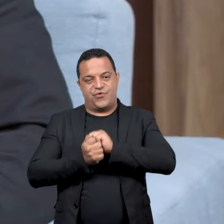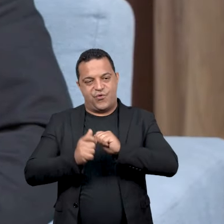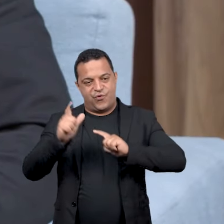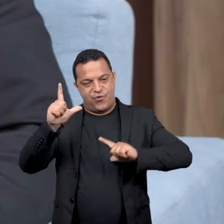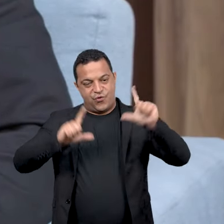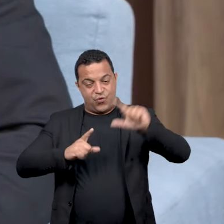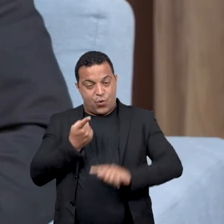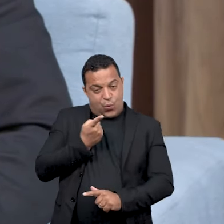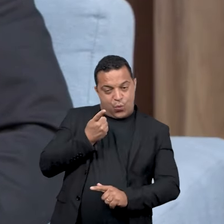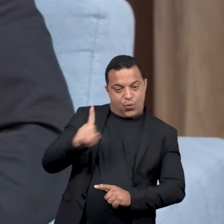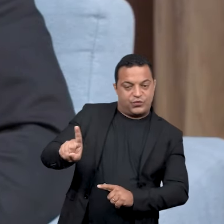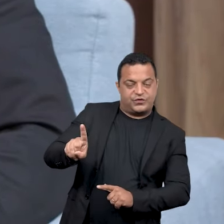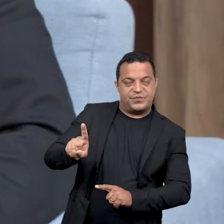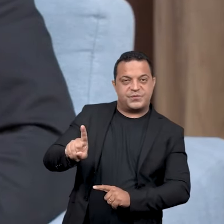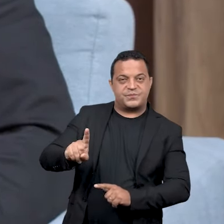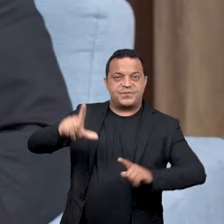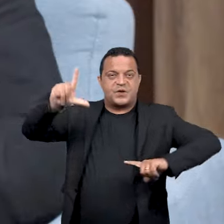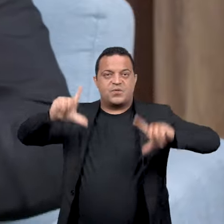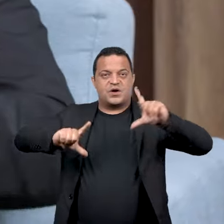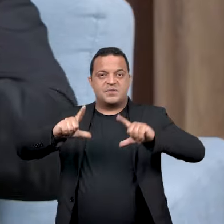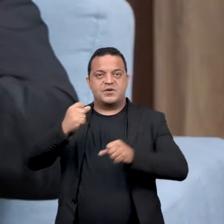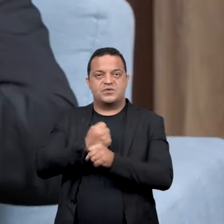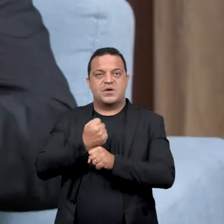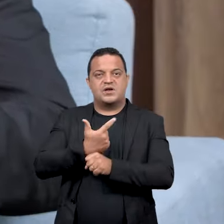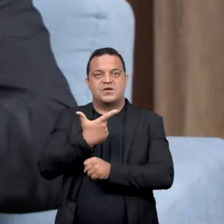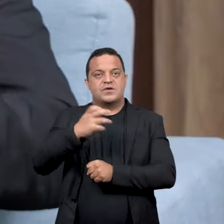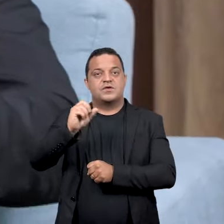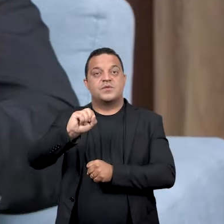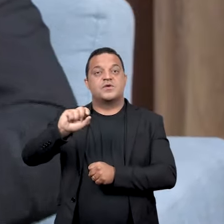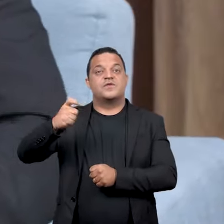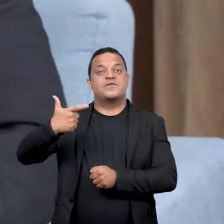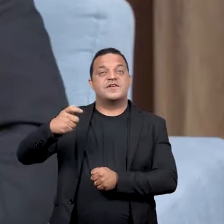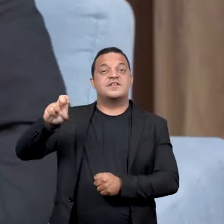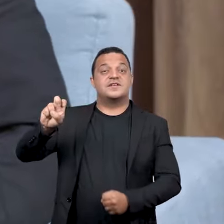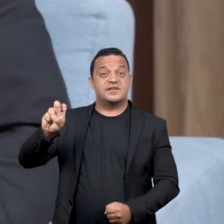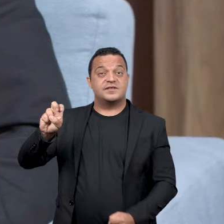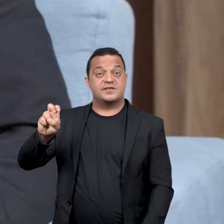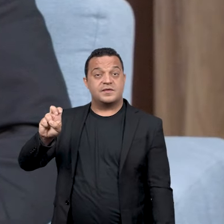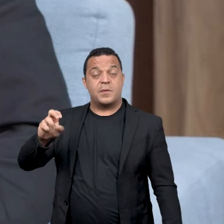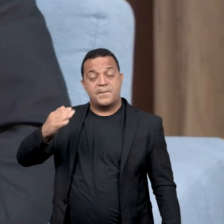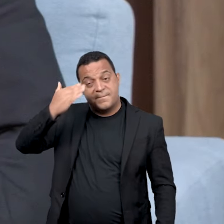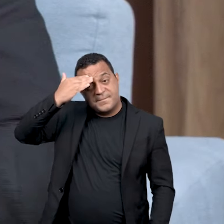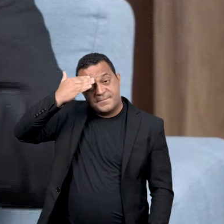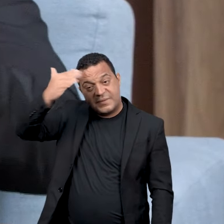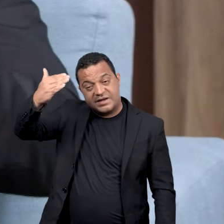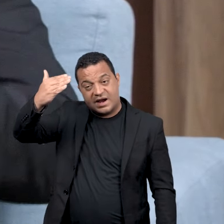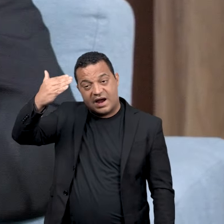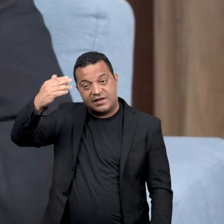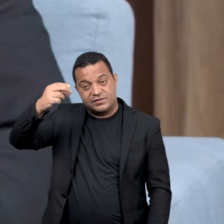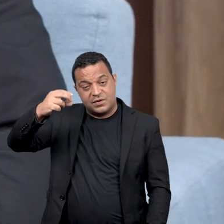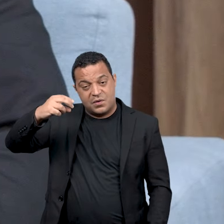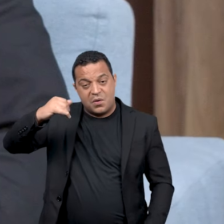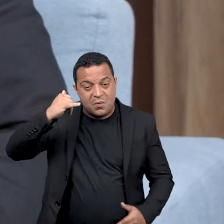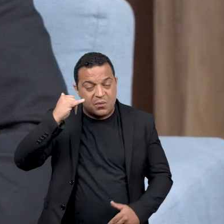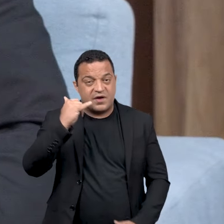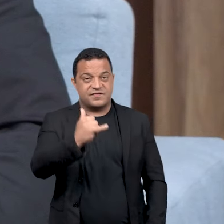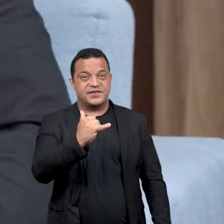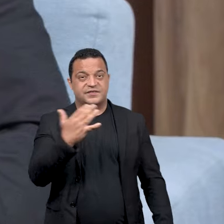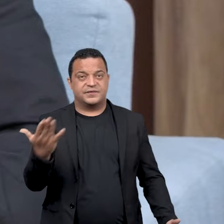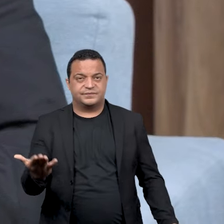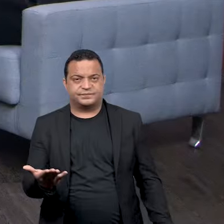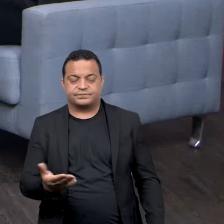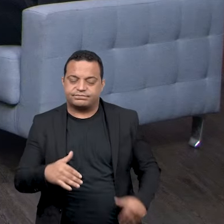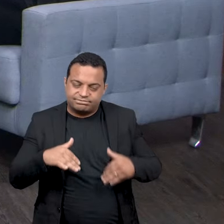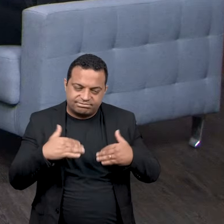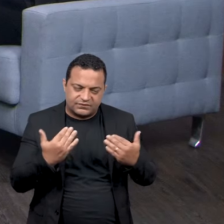aqui conosco deste programa, do último programa de 2025 e deixando aqui o seu recado, hein,